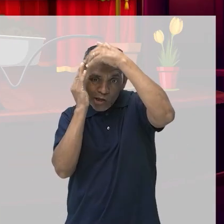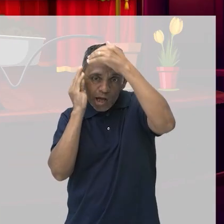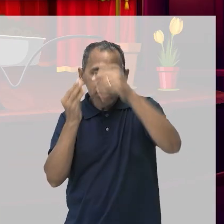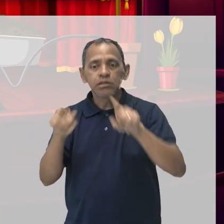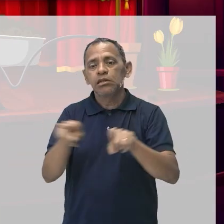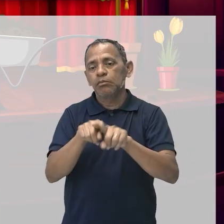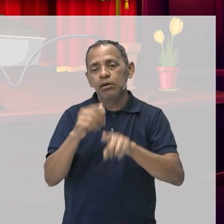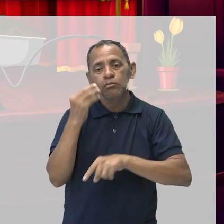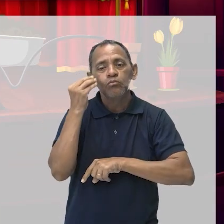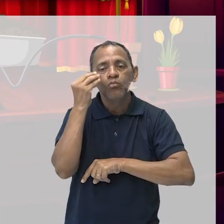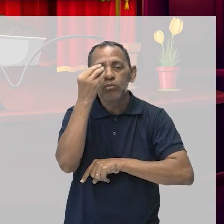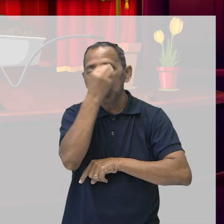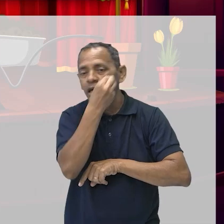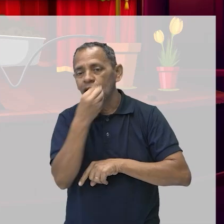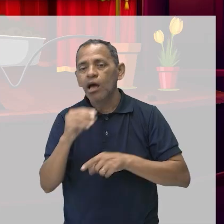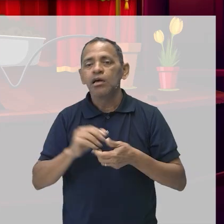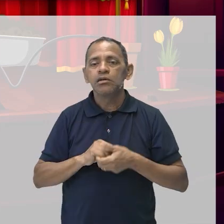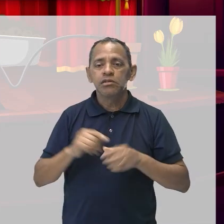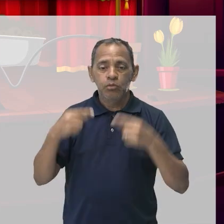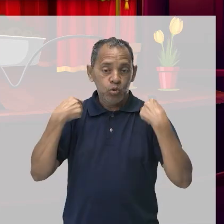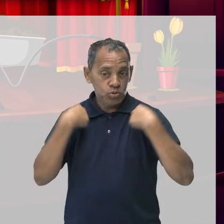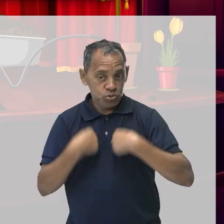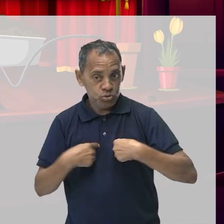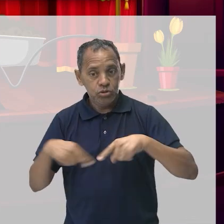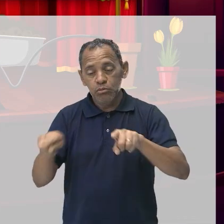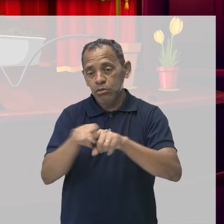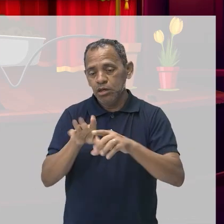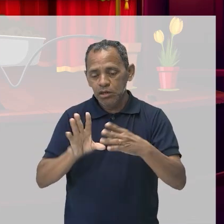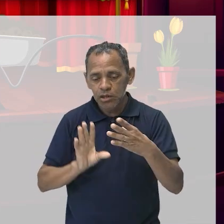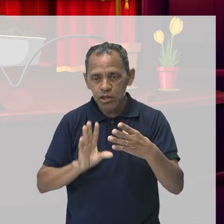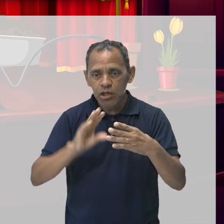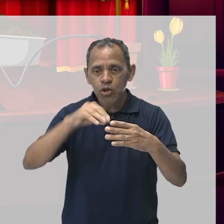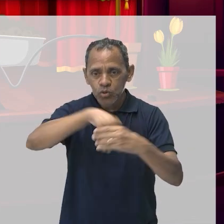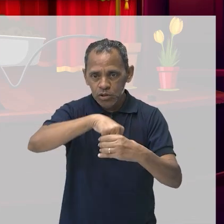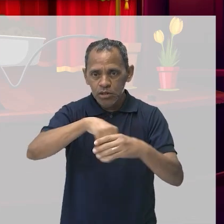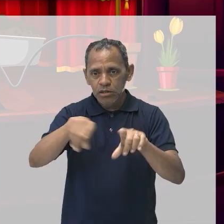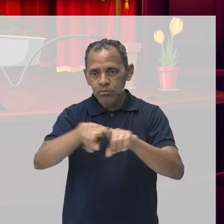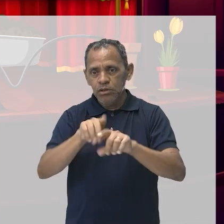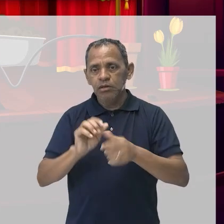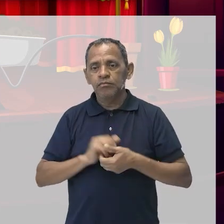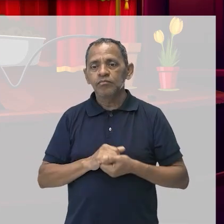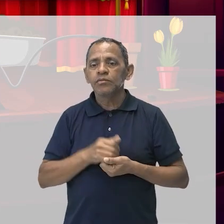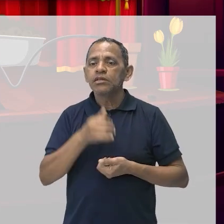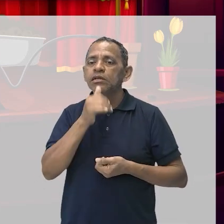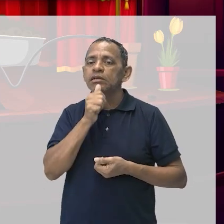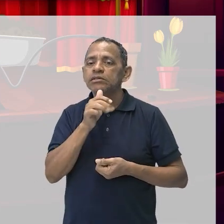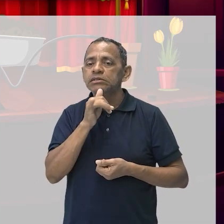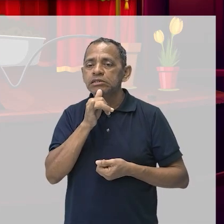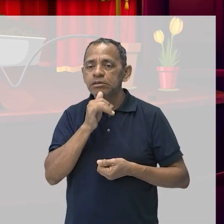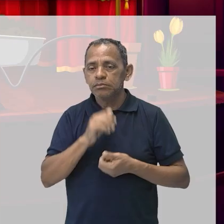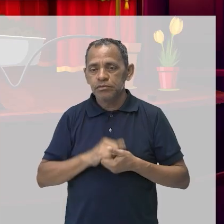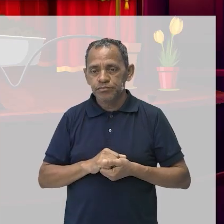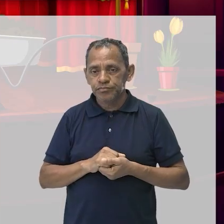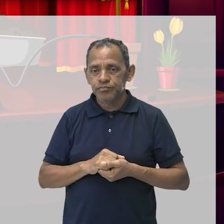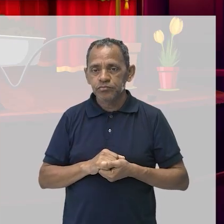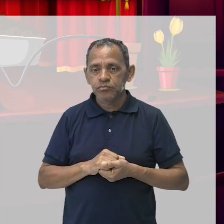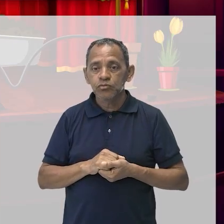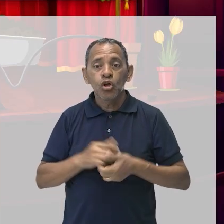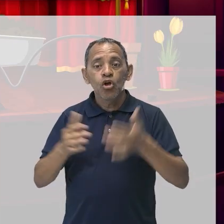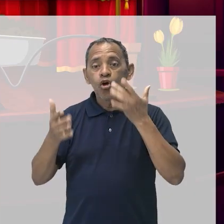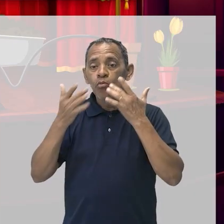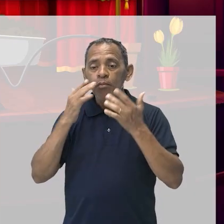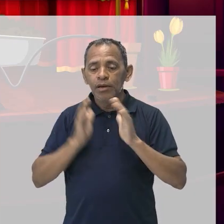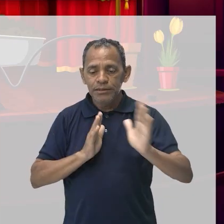maquiagem, dos acessórios, ele vai ser a composição completa. O exemplo, uma peça sobre o